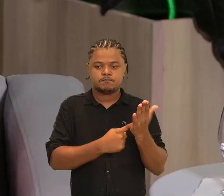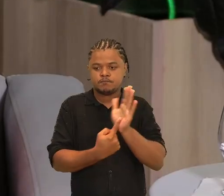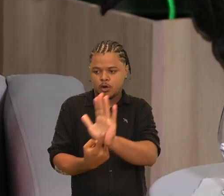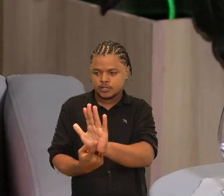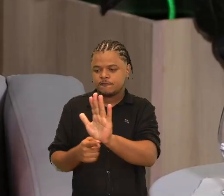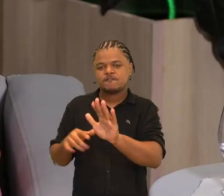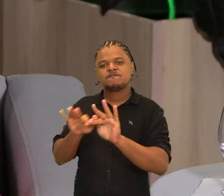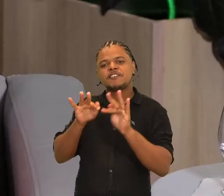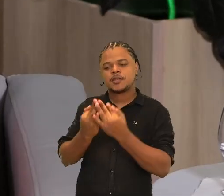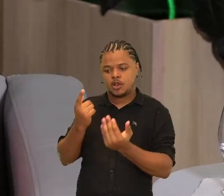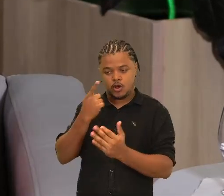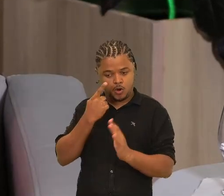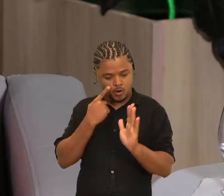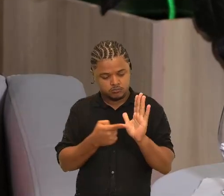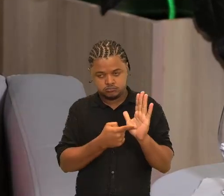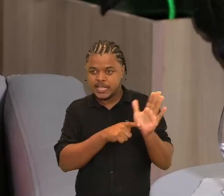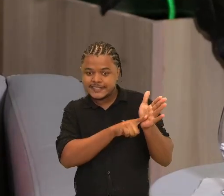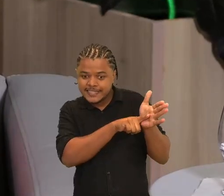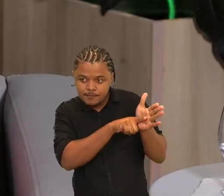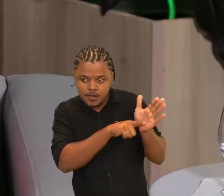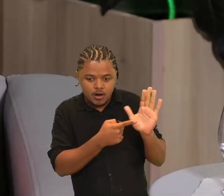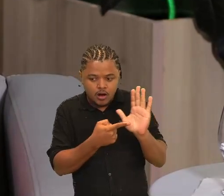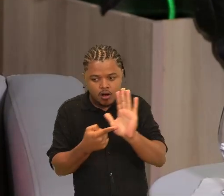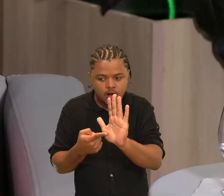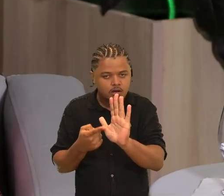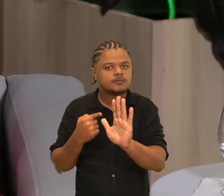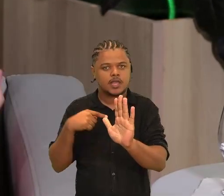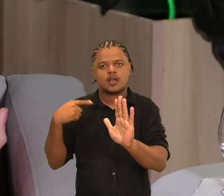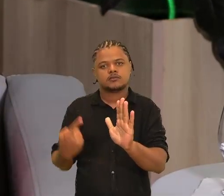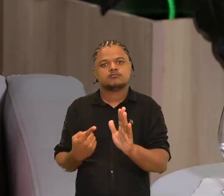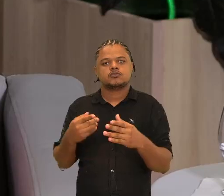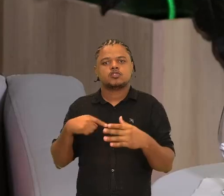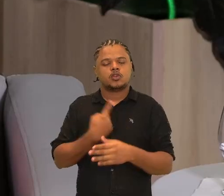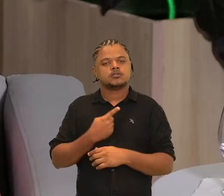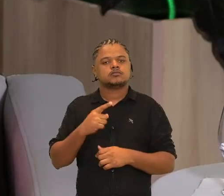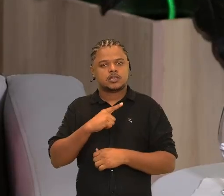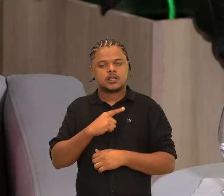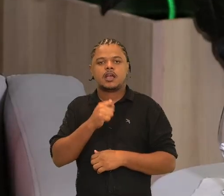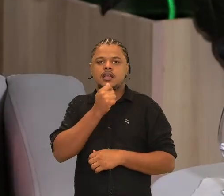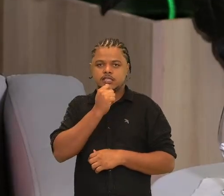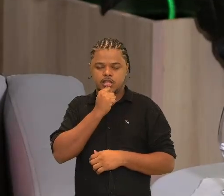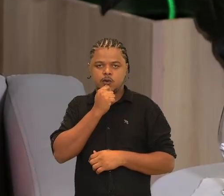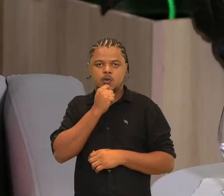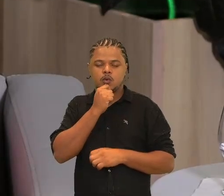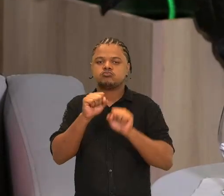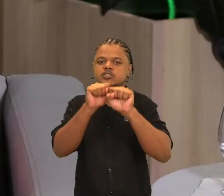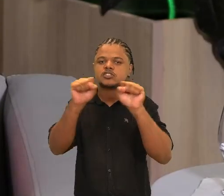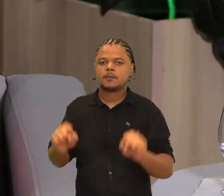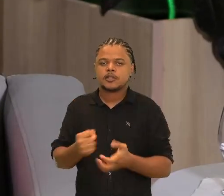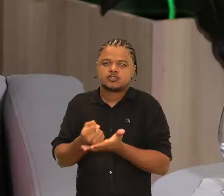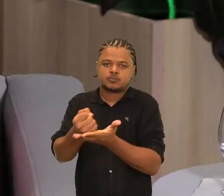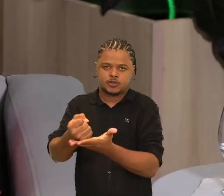família, olha, está aqui o exame e tal. E aí, junto com isso, a gente tem que ter uma rede ainda de suporte para essa